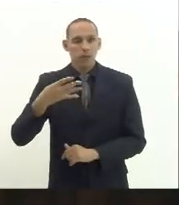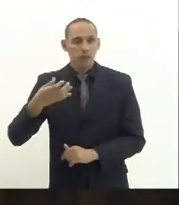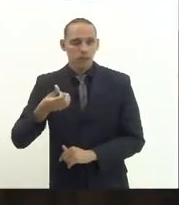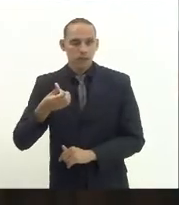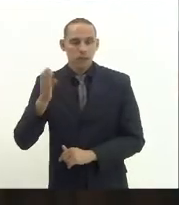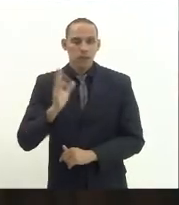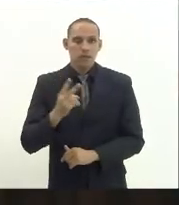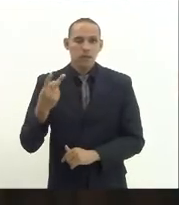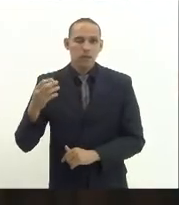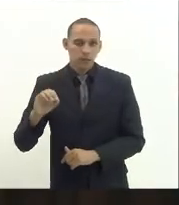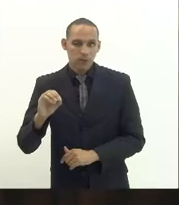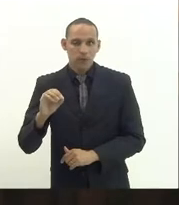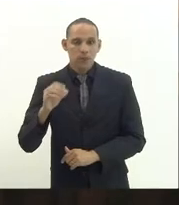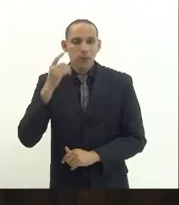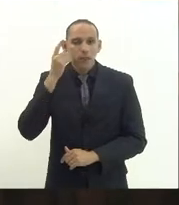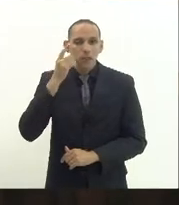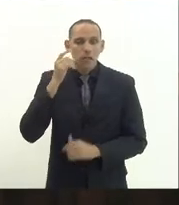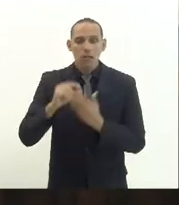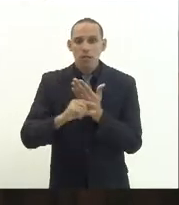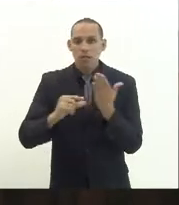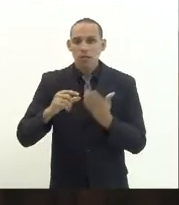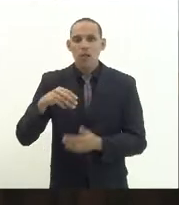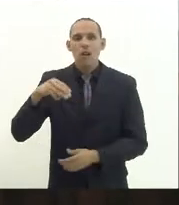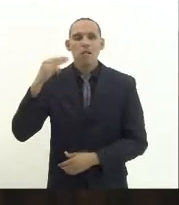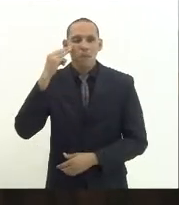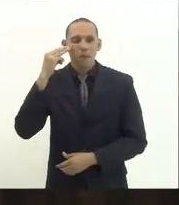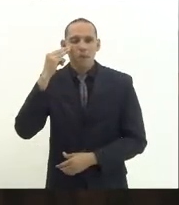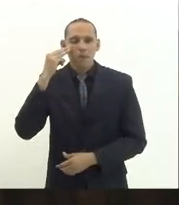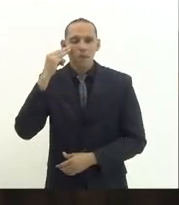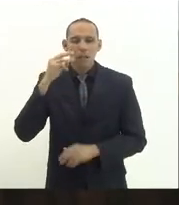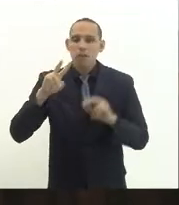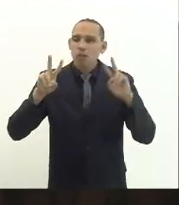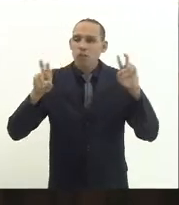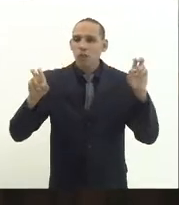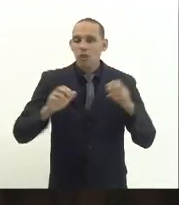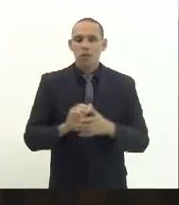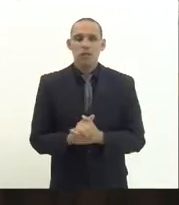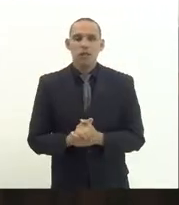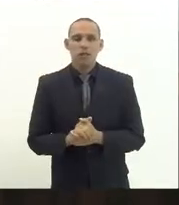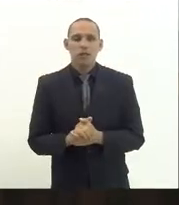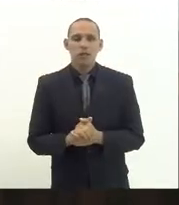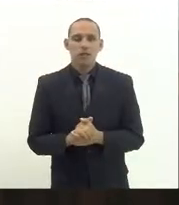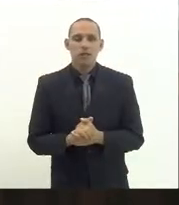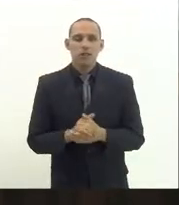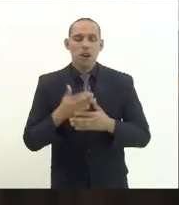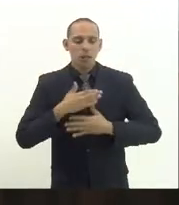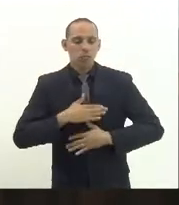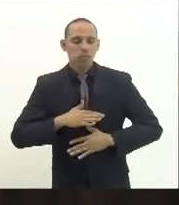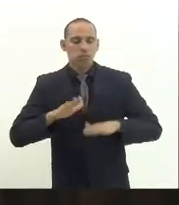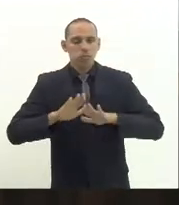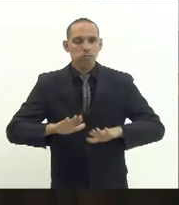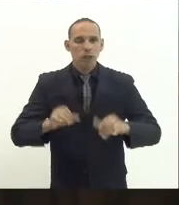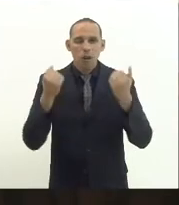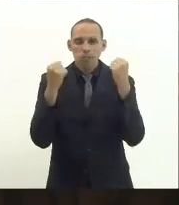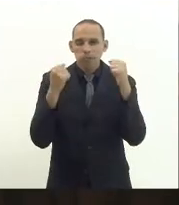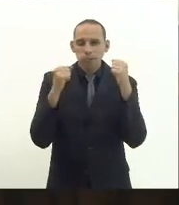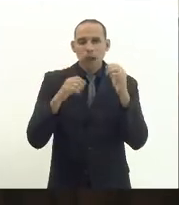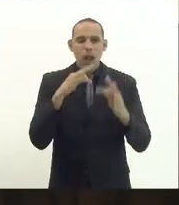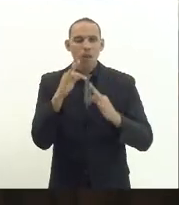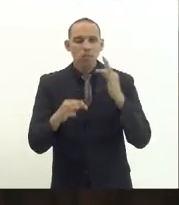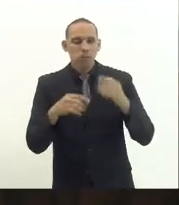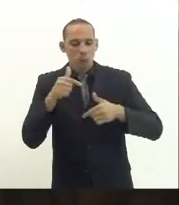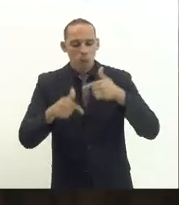de 2020 de autoria Deputado da Mônica Francisco que dispõe sobre a condições para o repouso dos fisioterapeutas e